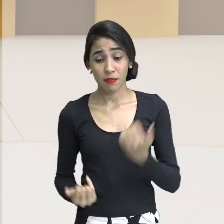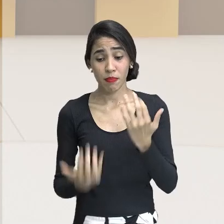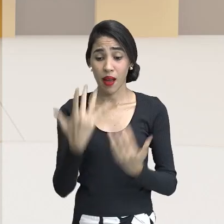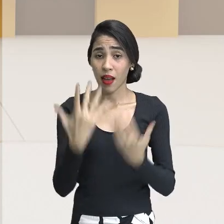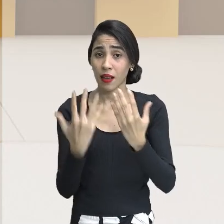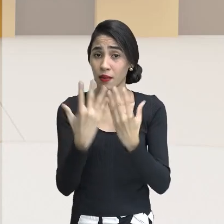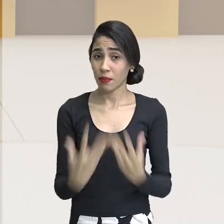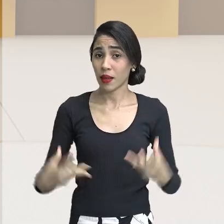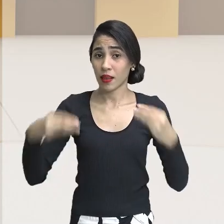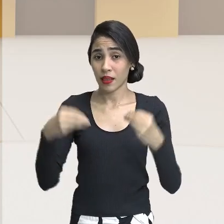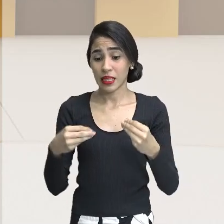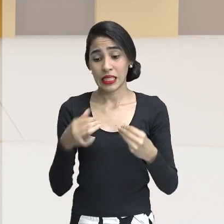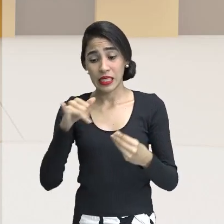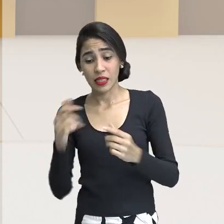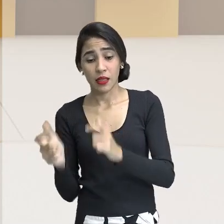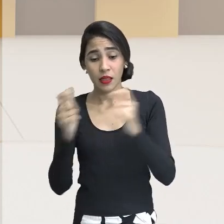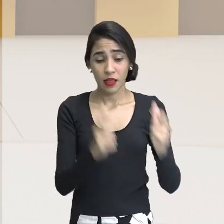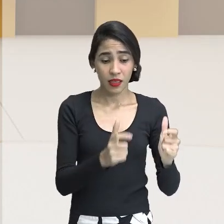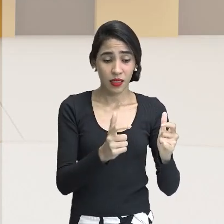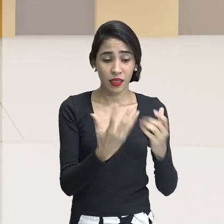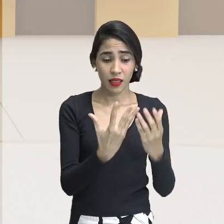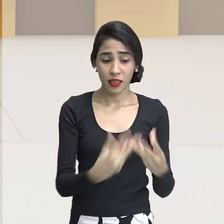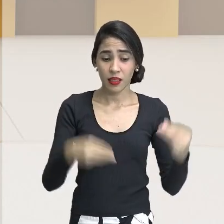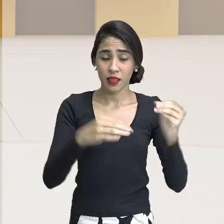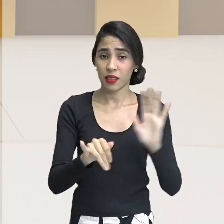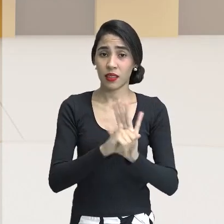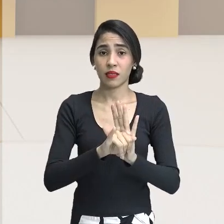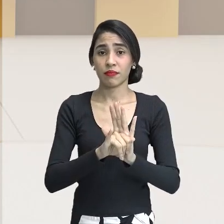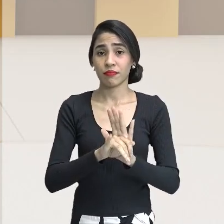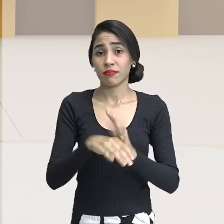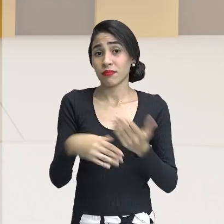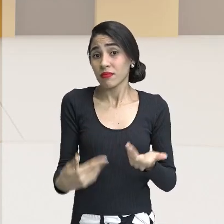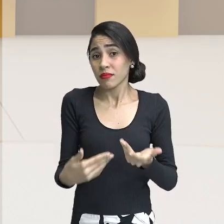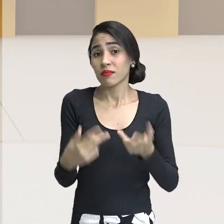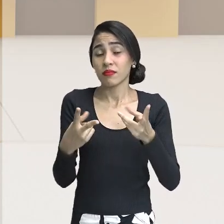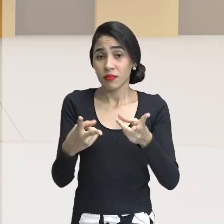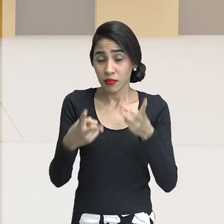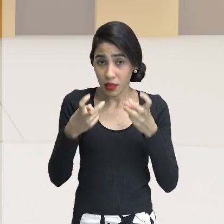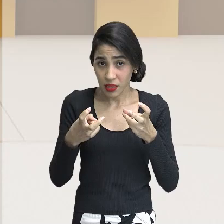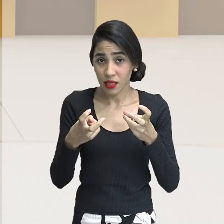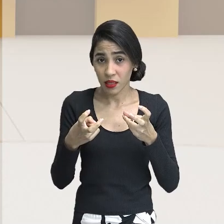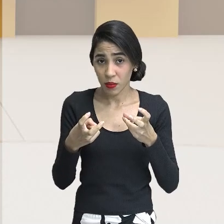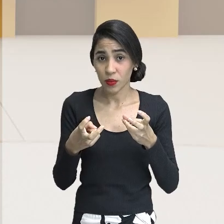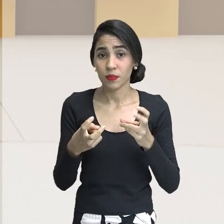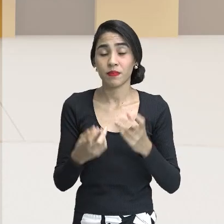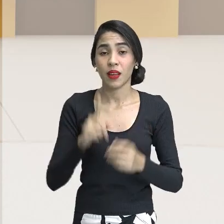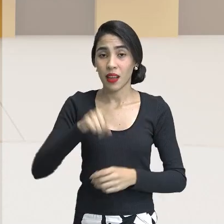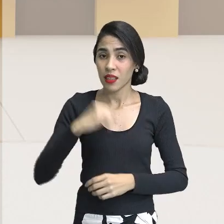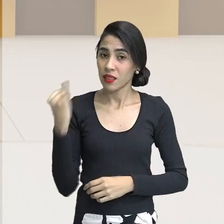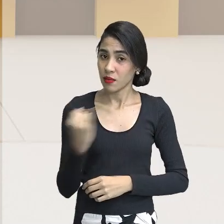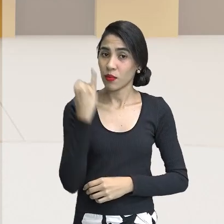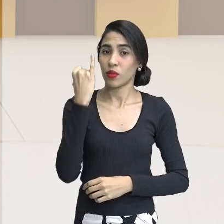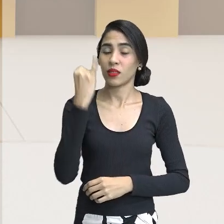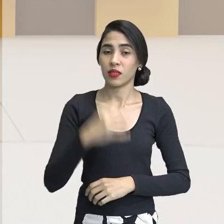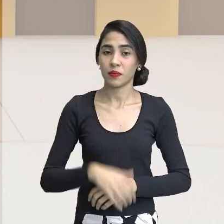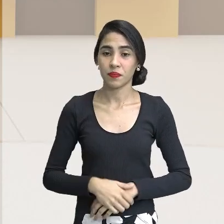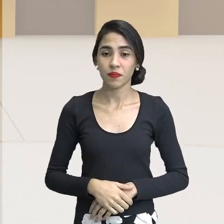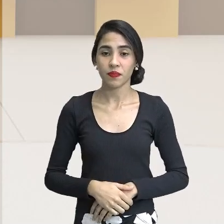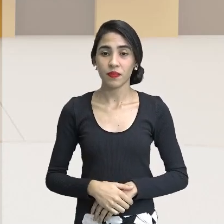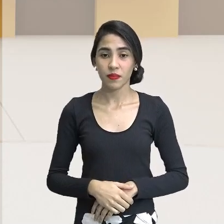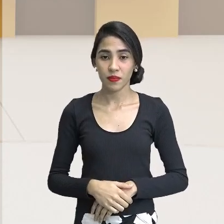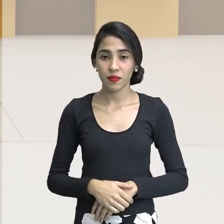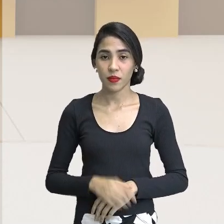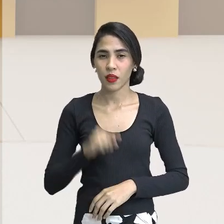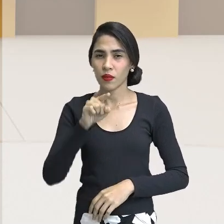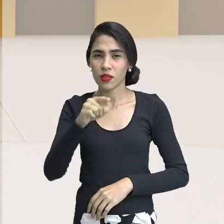acabou a floresta. Indo para outro local, acabou a identidade. Então, percebam, gente, essa importância. E vocês